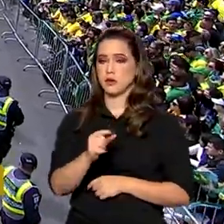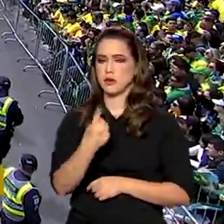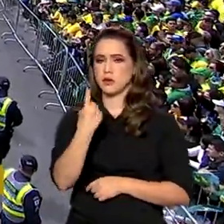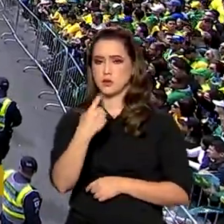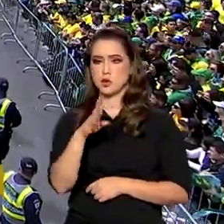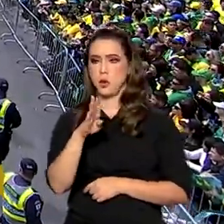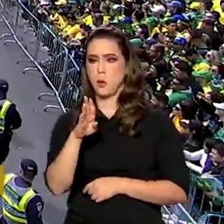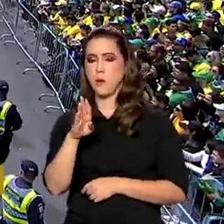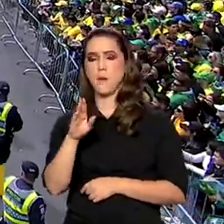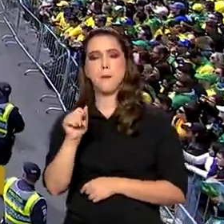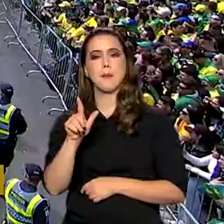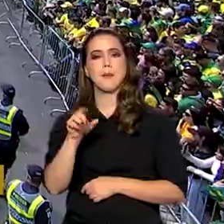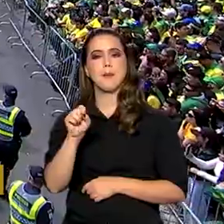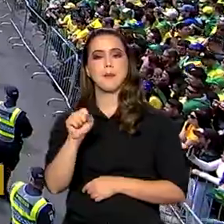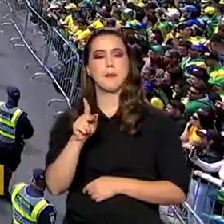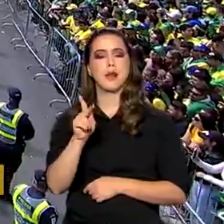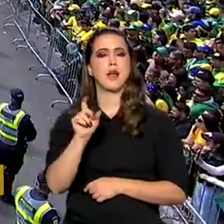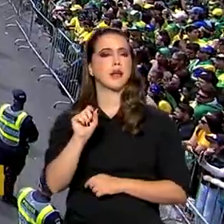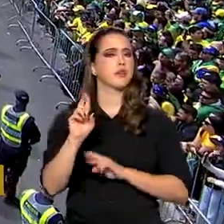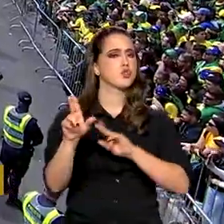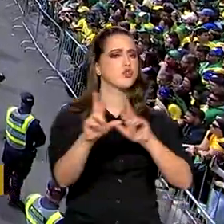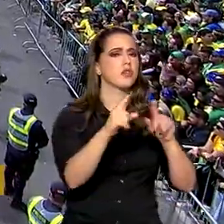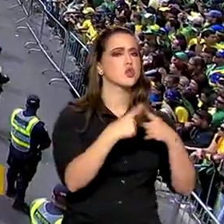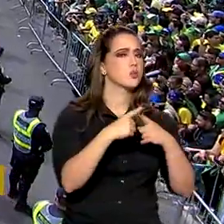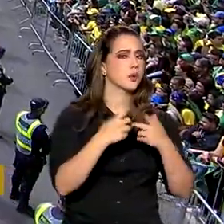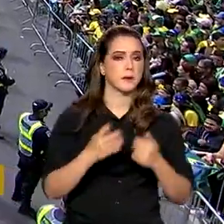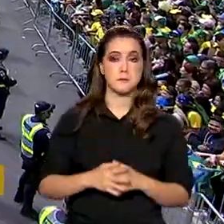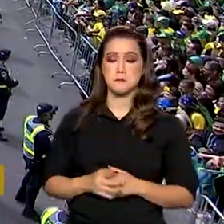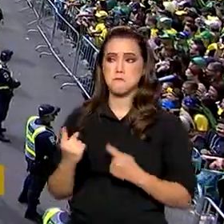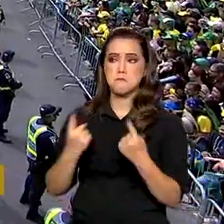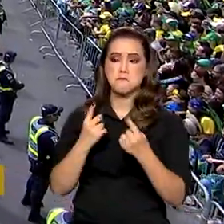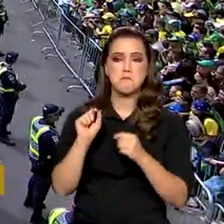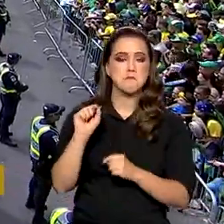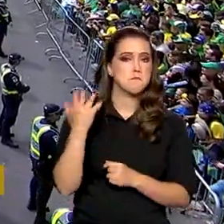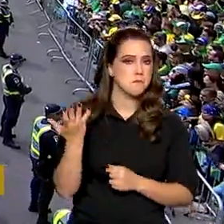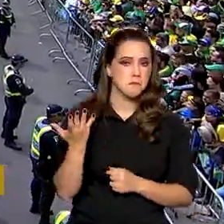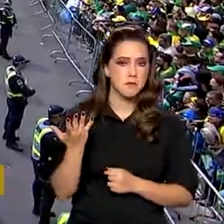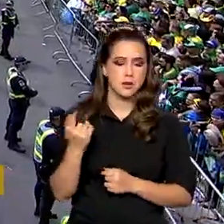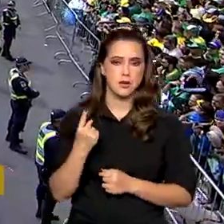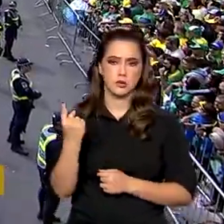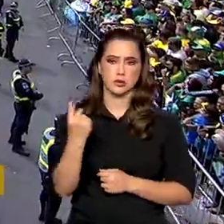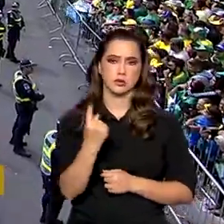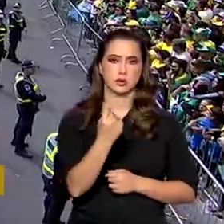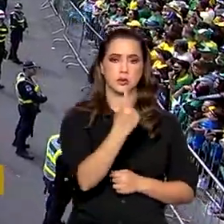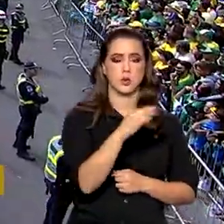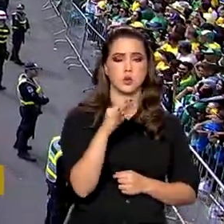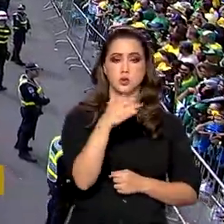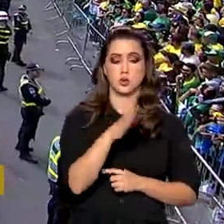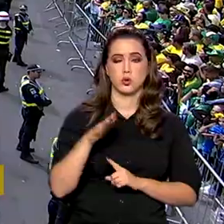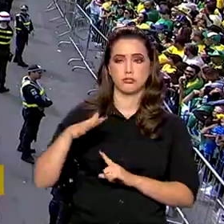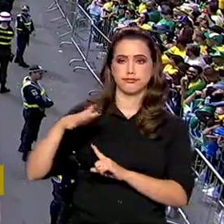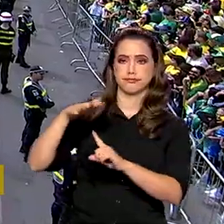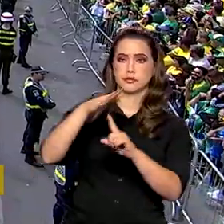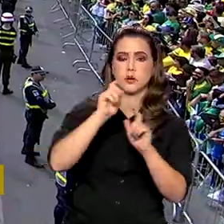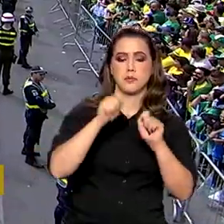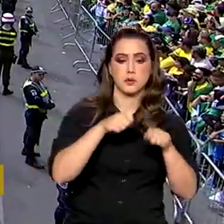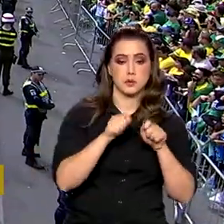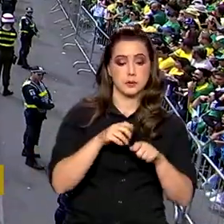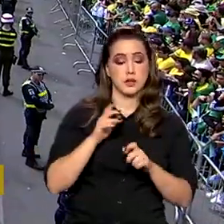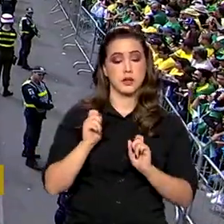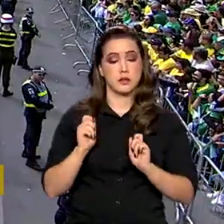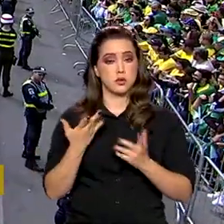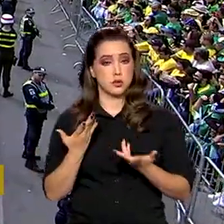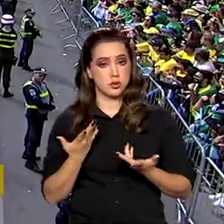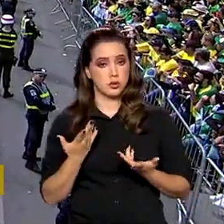Hawks. Então, qual a diferença entre eles, Coronel? Qual é a função de cada um? São aeronaves, todas elas têm capacidade para